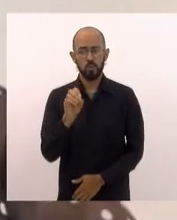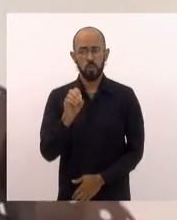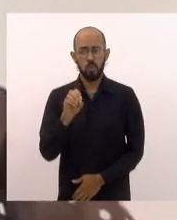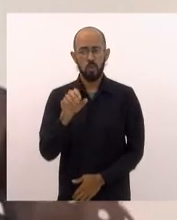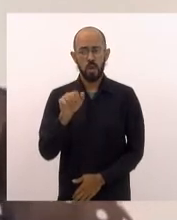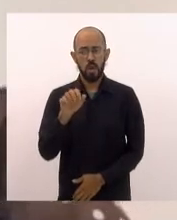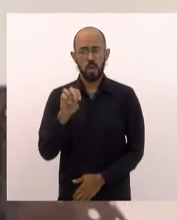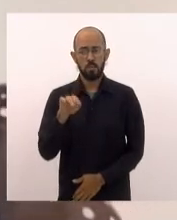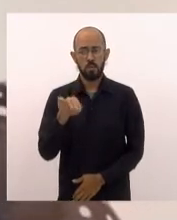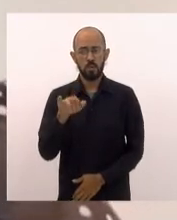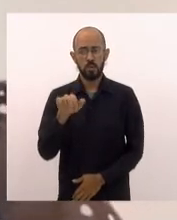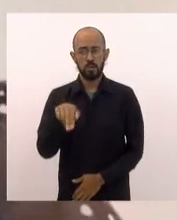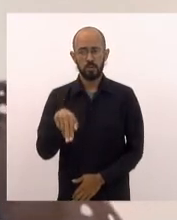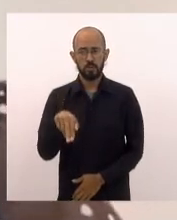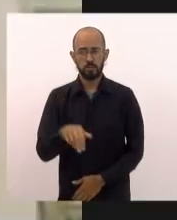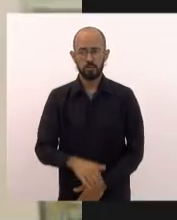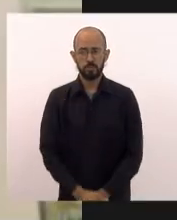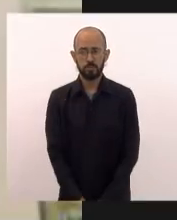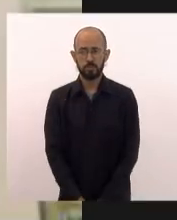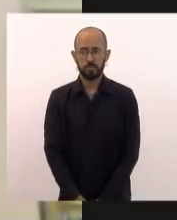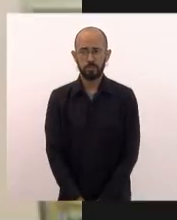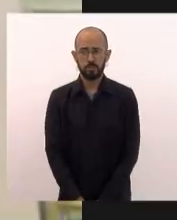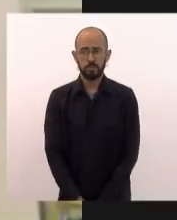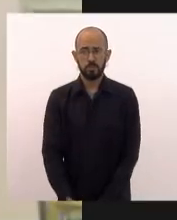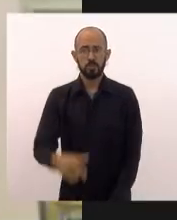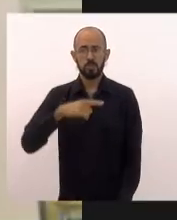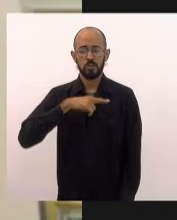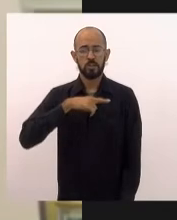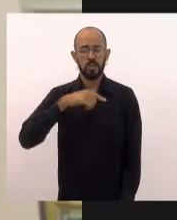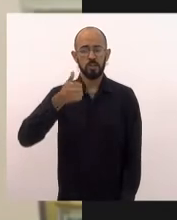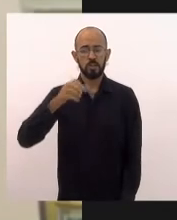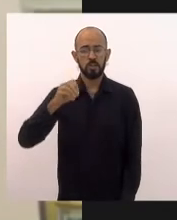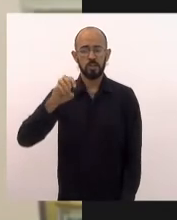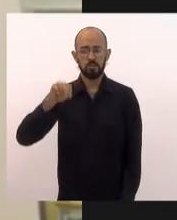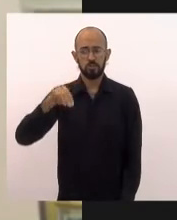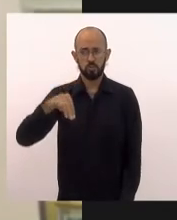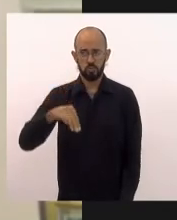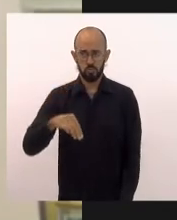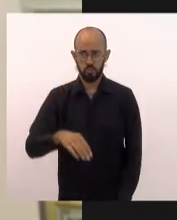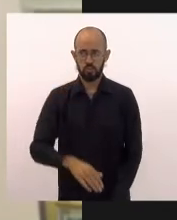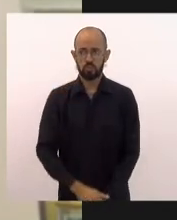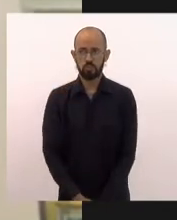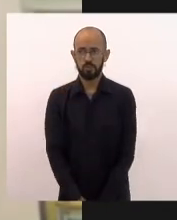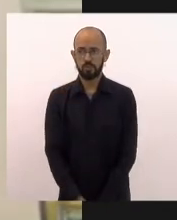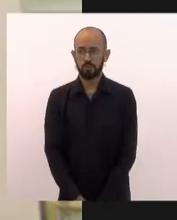Deputado Rodrigo Amorim, excelência, dispõe de 10 minutos. Presidente,